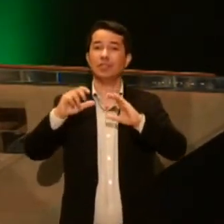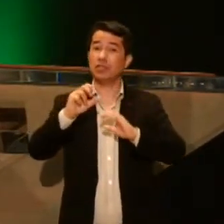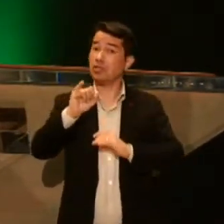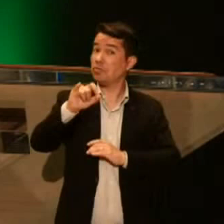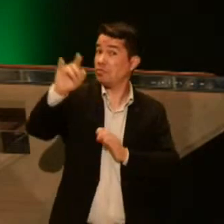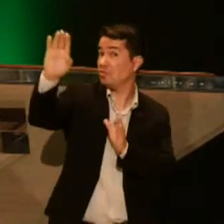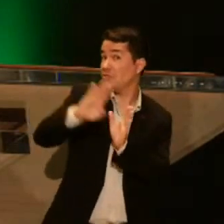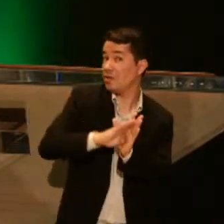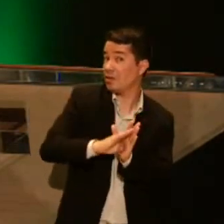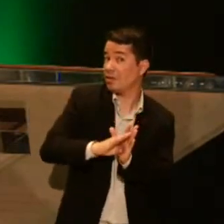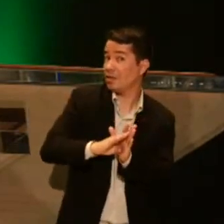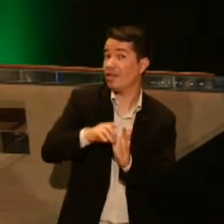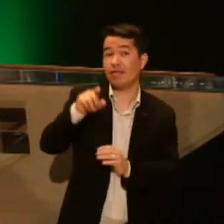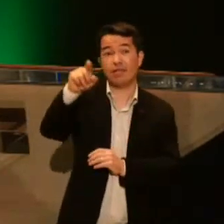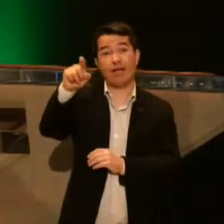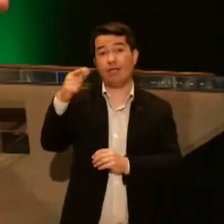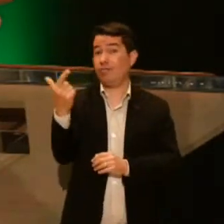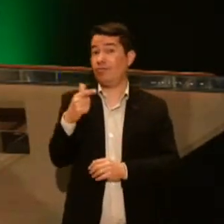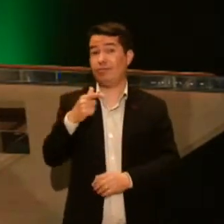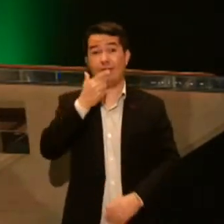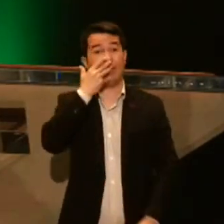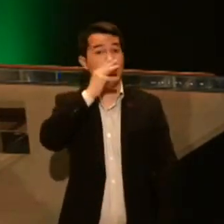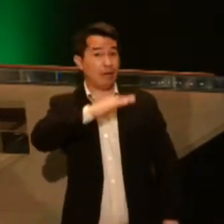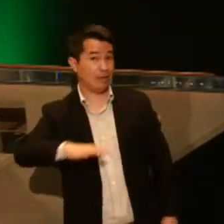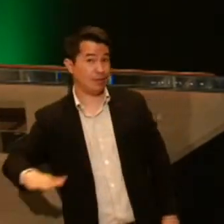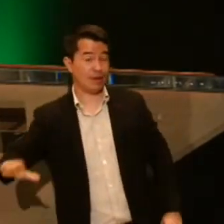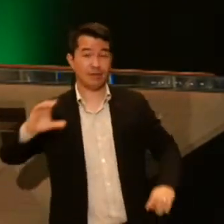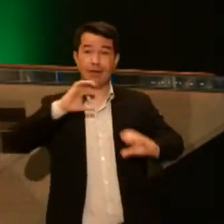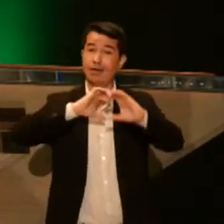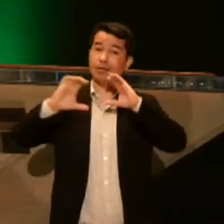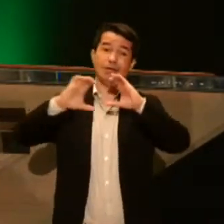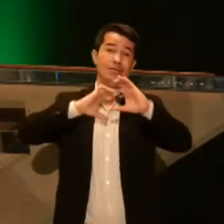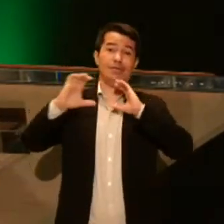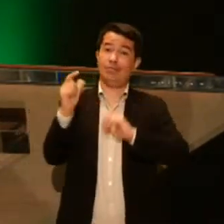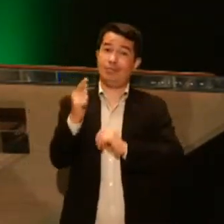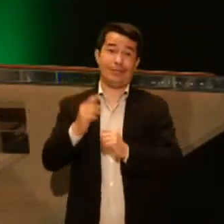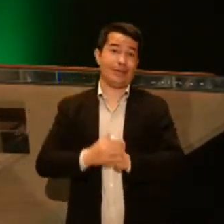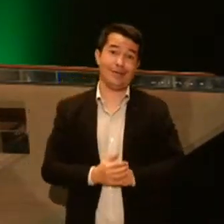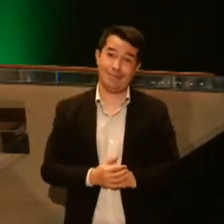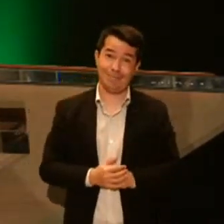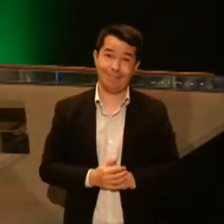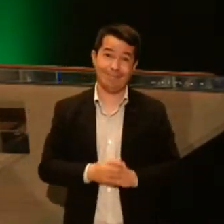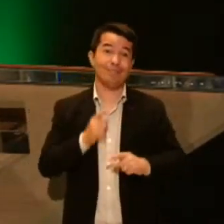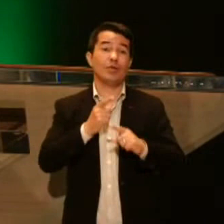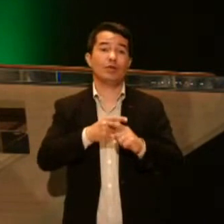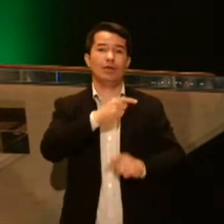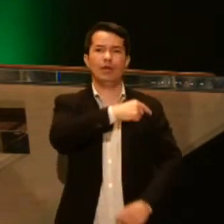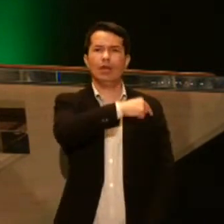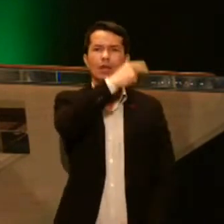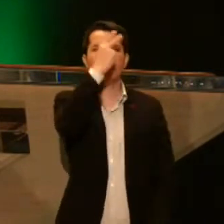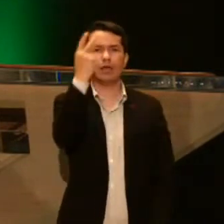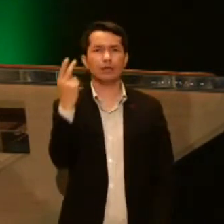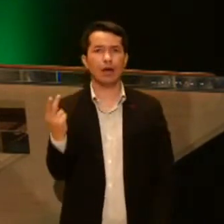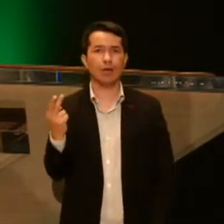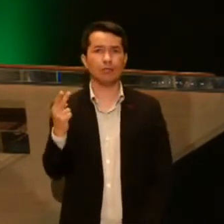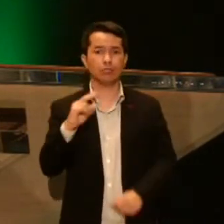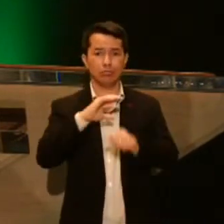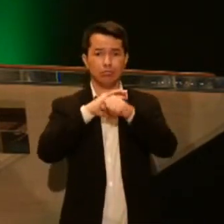tem nada, né? Não tem criança cantando, não tem nada. Por quê? Porque a gente está no Natal da